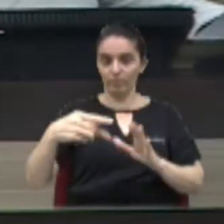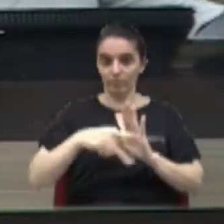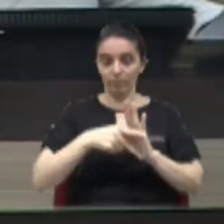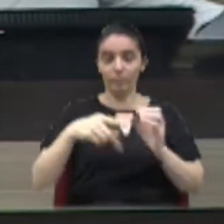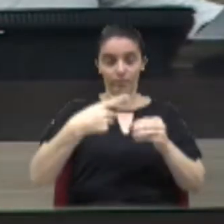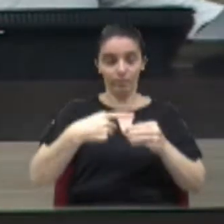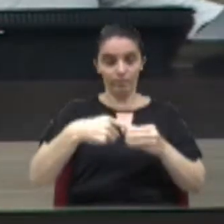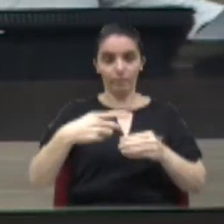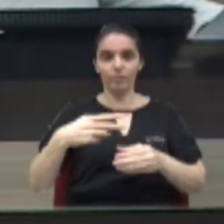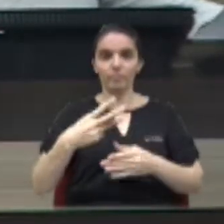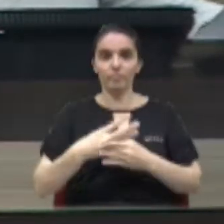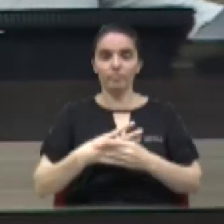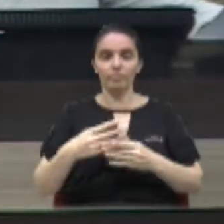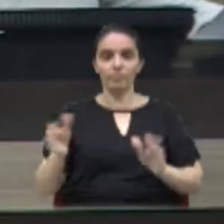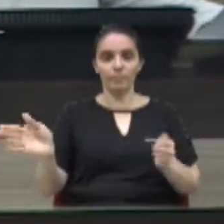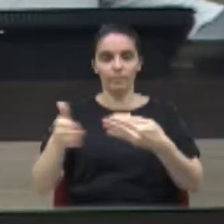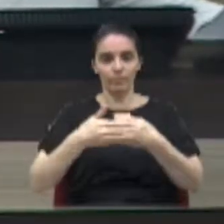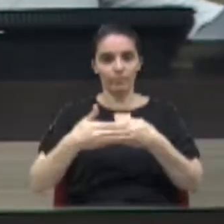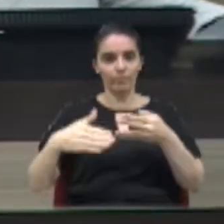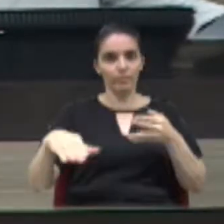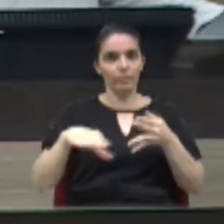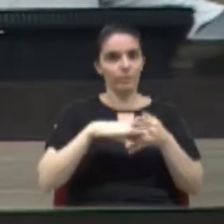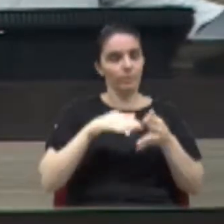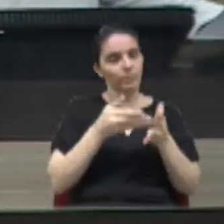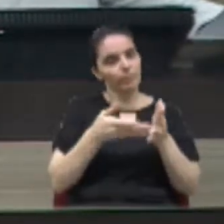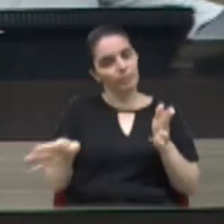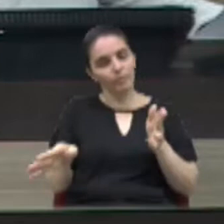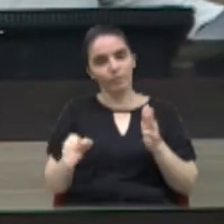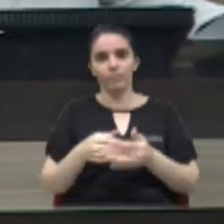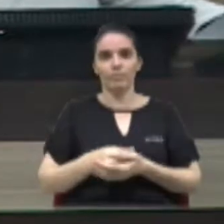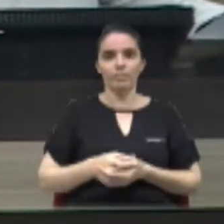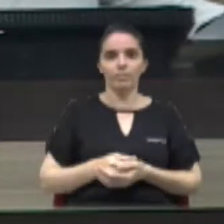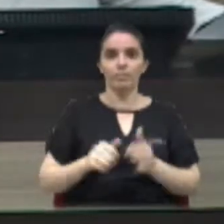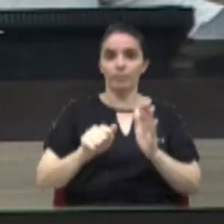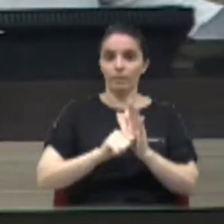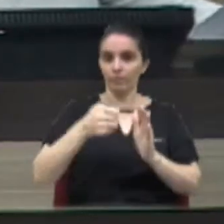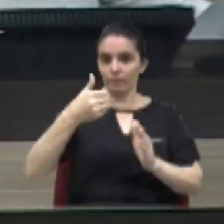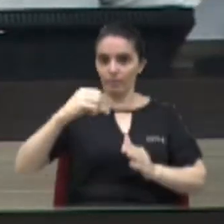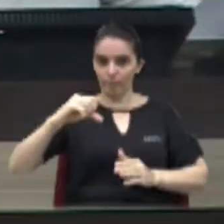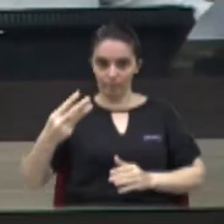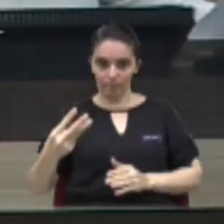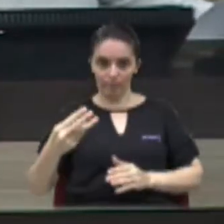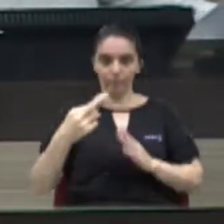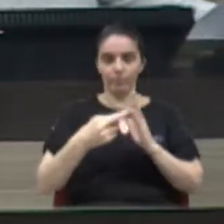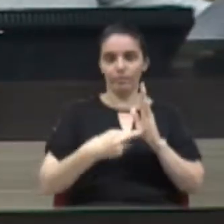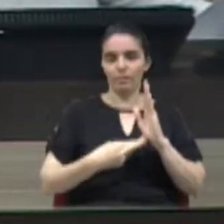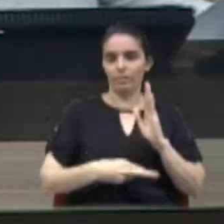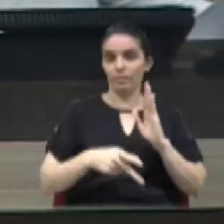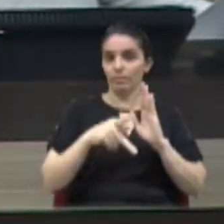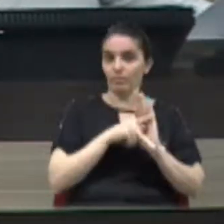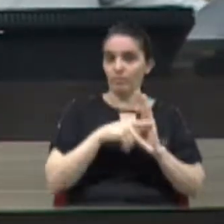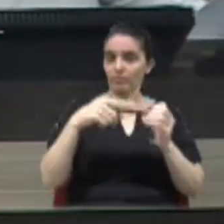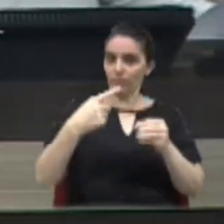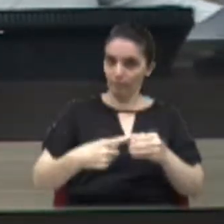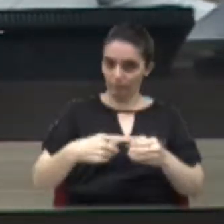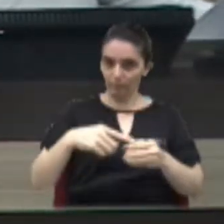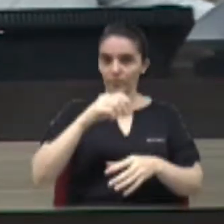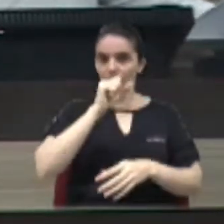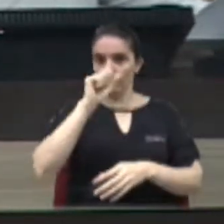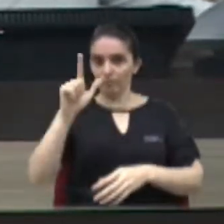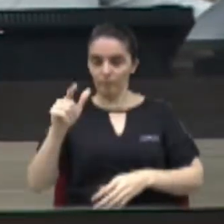seja imediatamente encerrado o intervalo regimental de que trata o artigo 193 do Regimento Interno da Câmara Municipal de Limeira, para